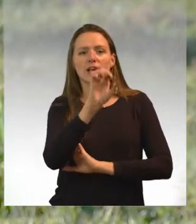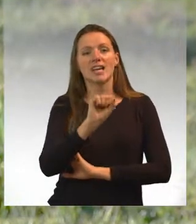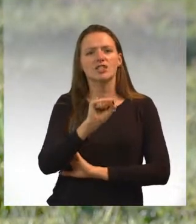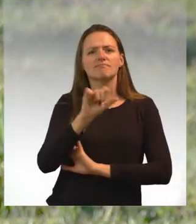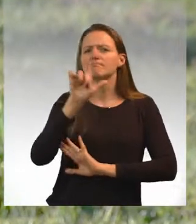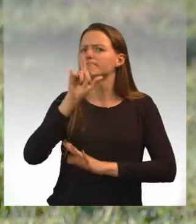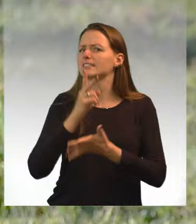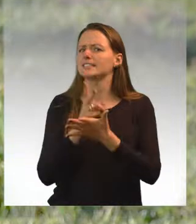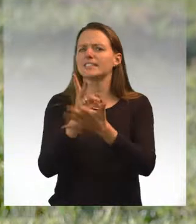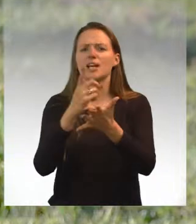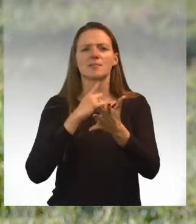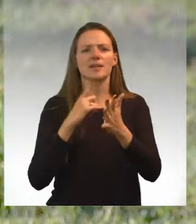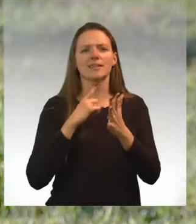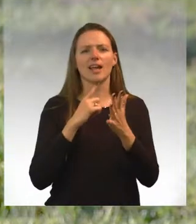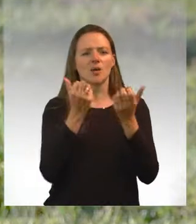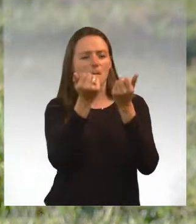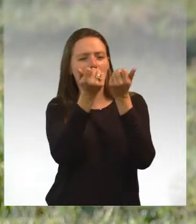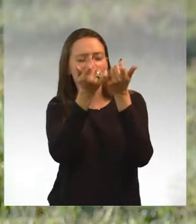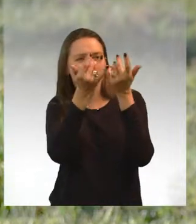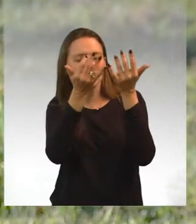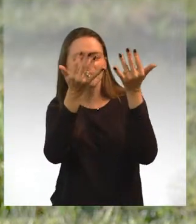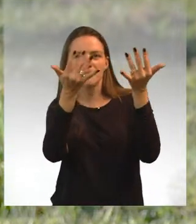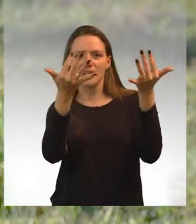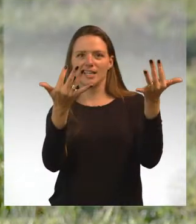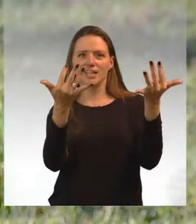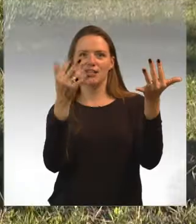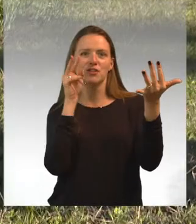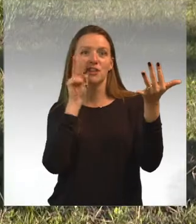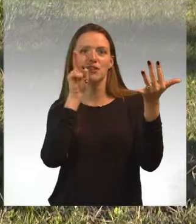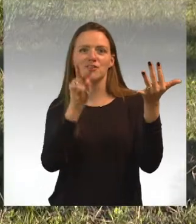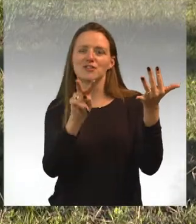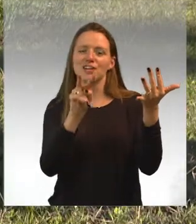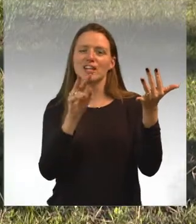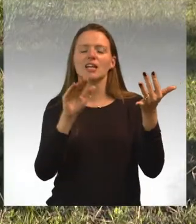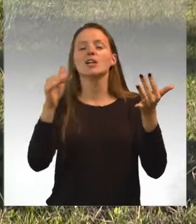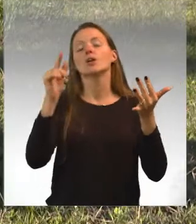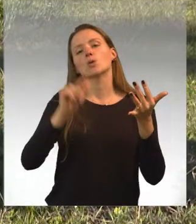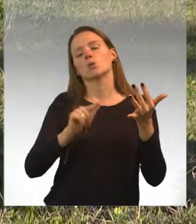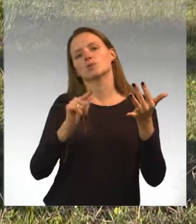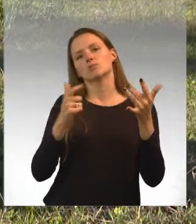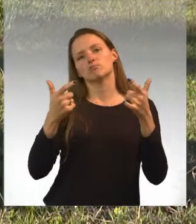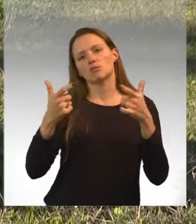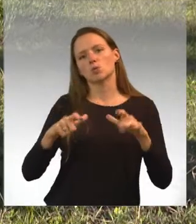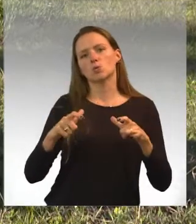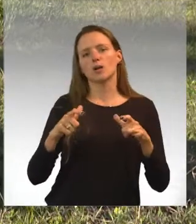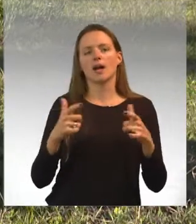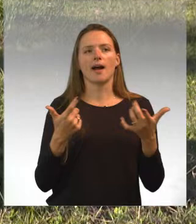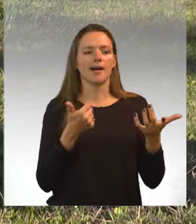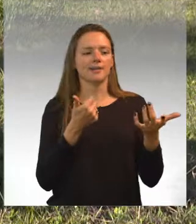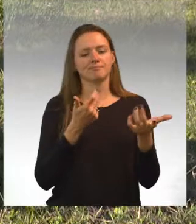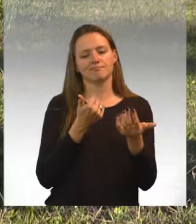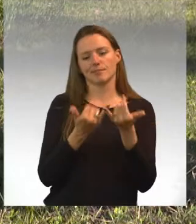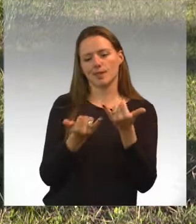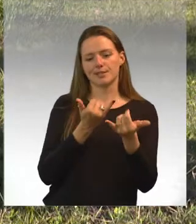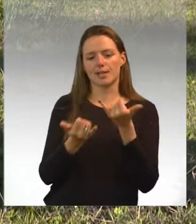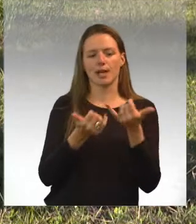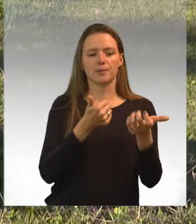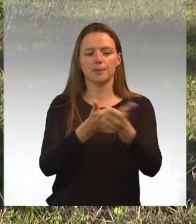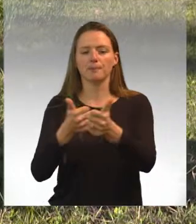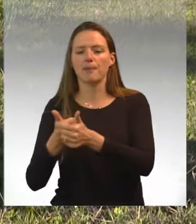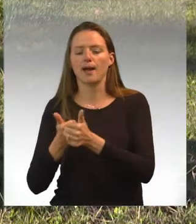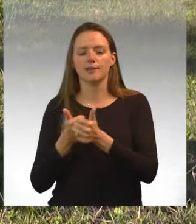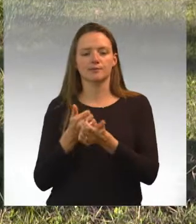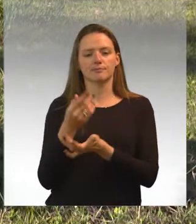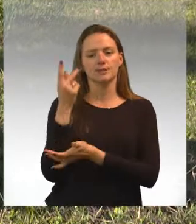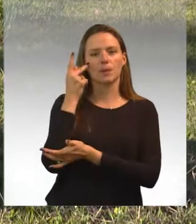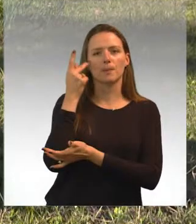uma luz lá no fundo, não é? Quando é um lugar mais, por exemplo, perto de São Paulo, do Rio, de Belo